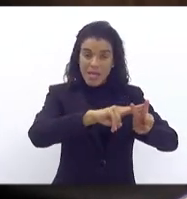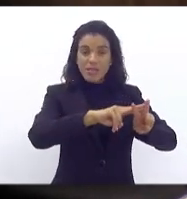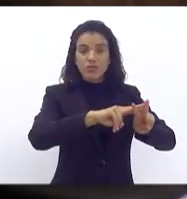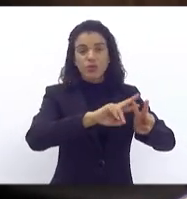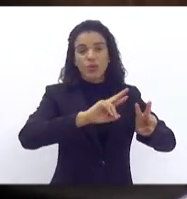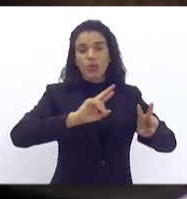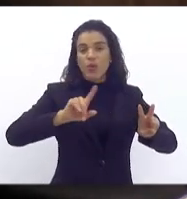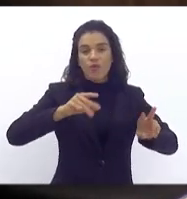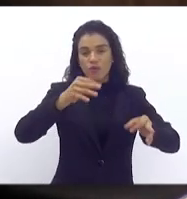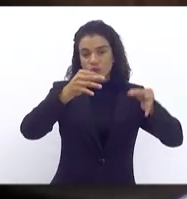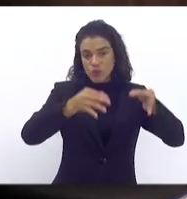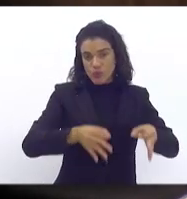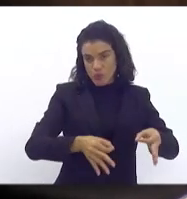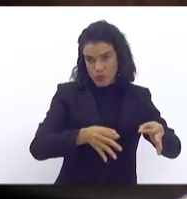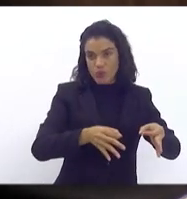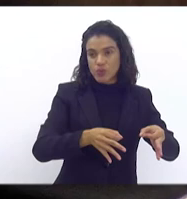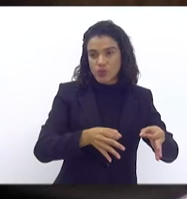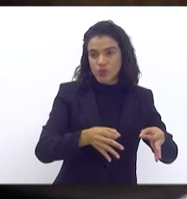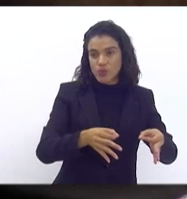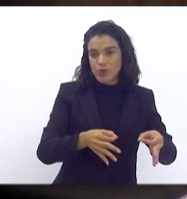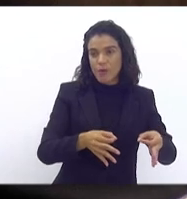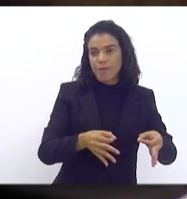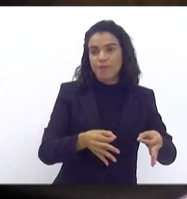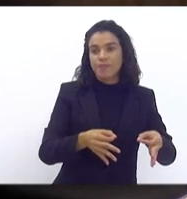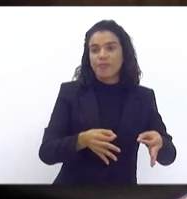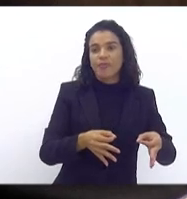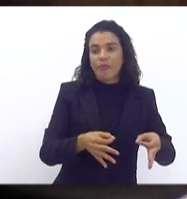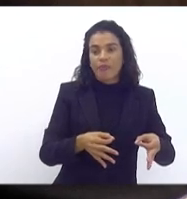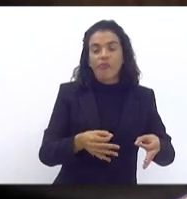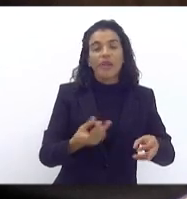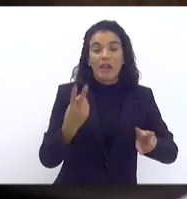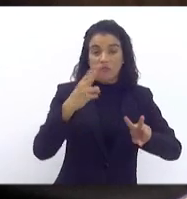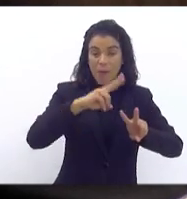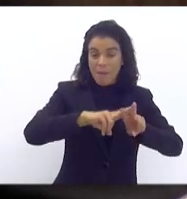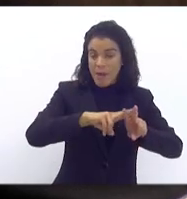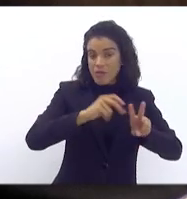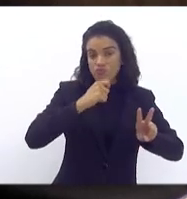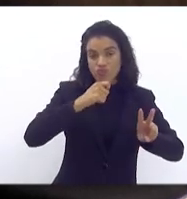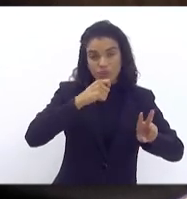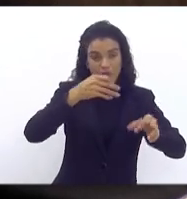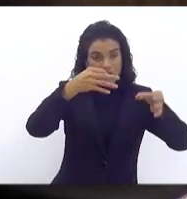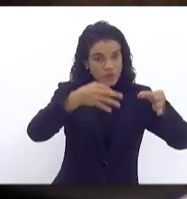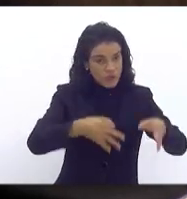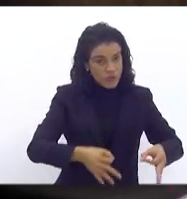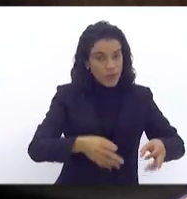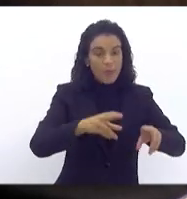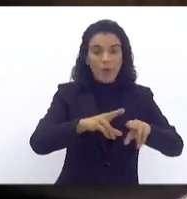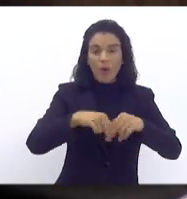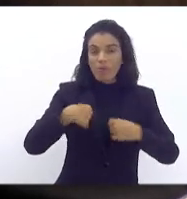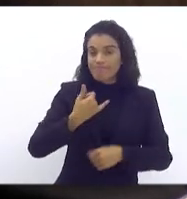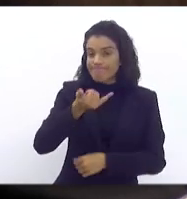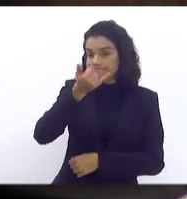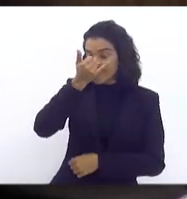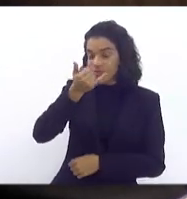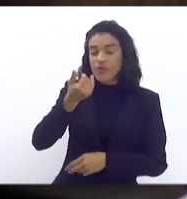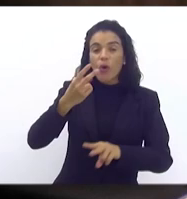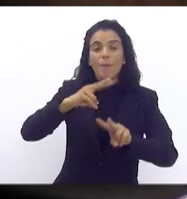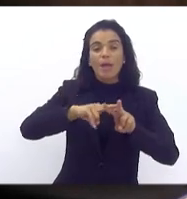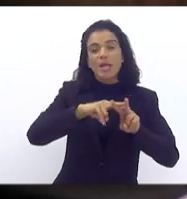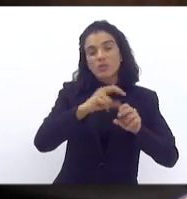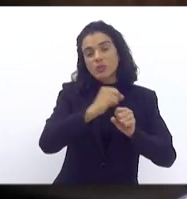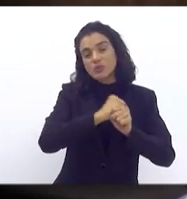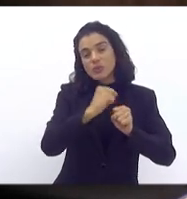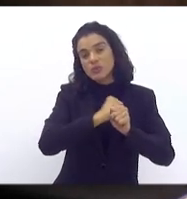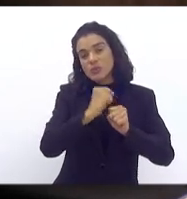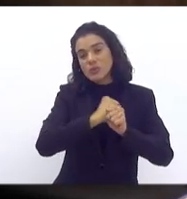Janeiro eh em que ele ele foi preso injustamente em virtude de um reconhecimento equivocado ficou preso bastante